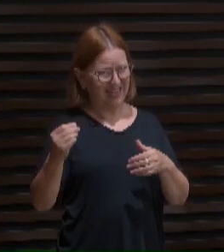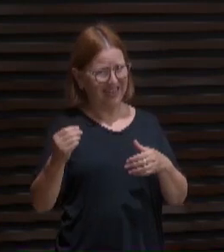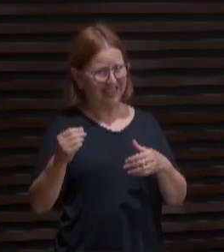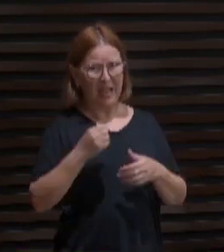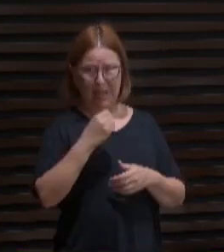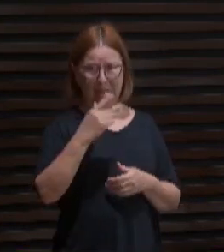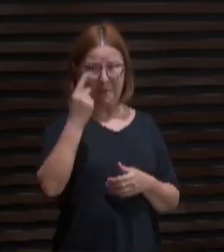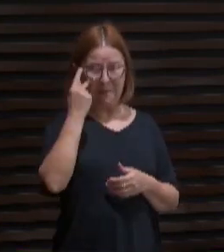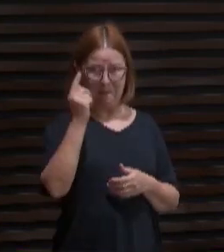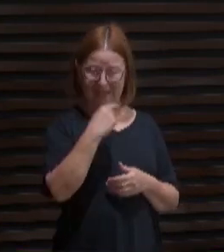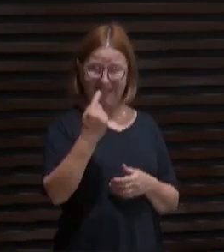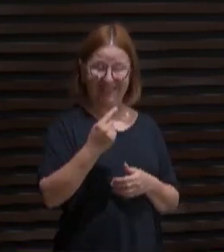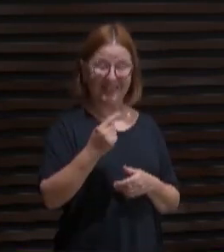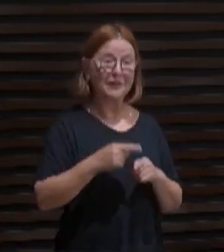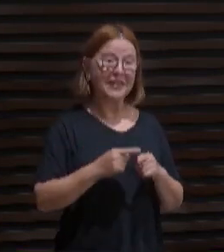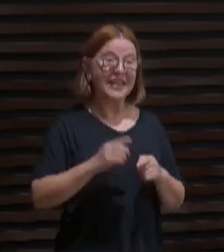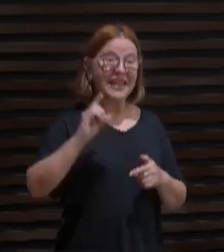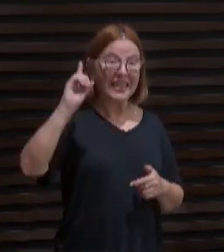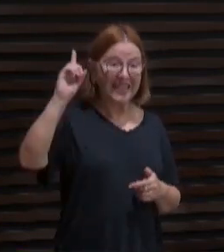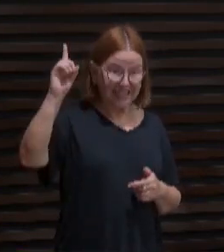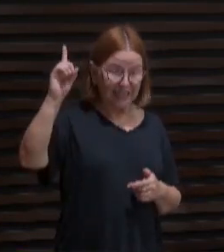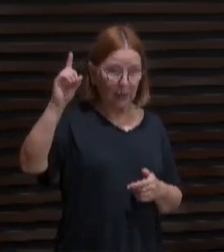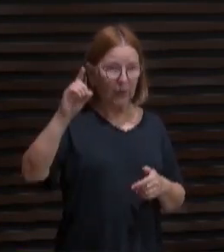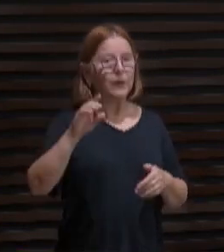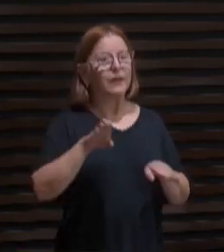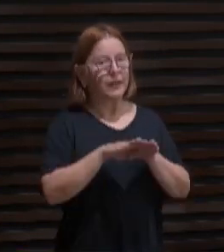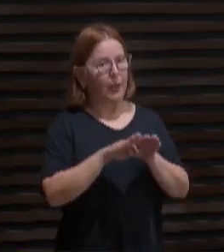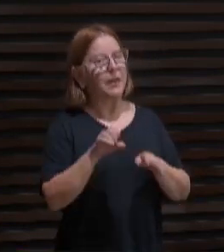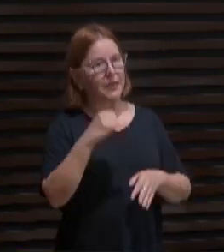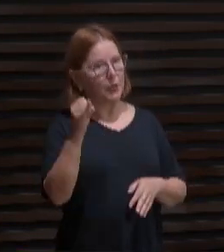Porque Deus é o Deus de lazer também.